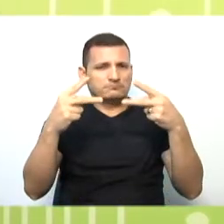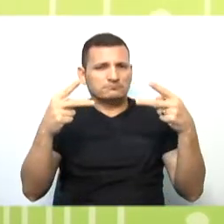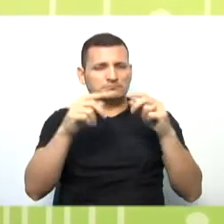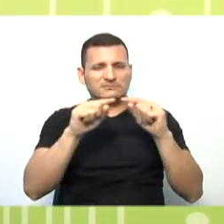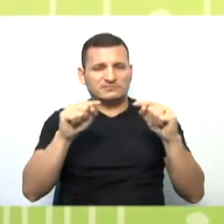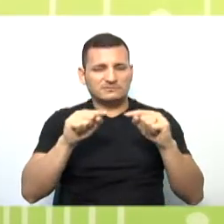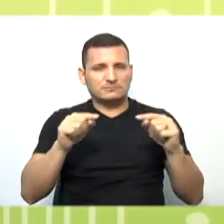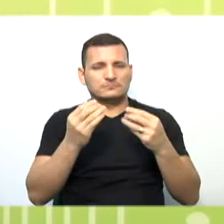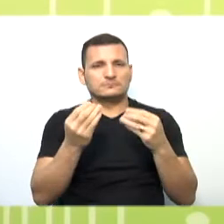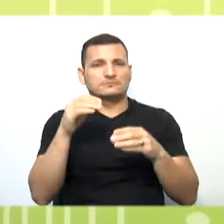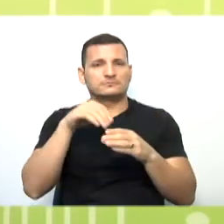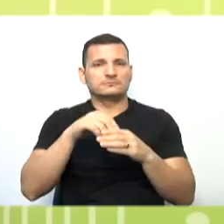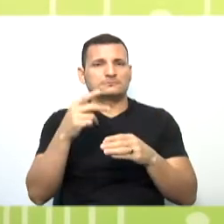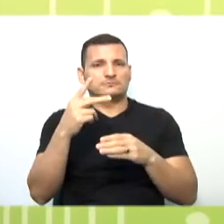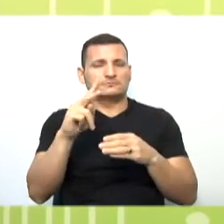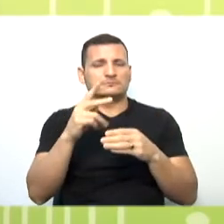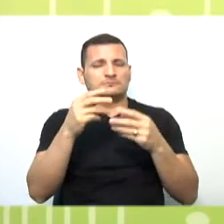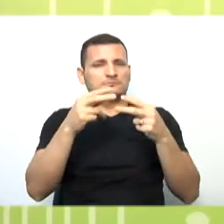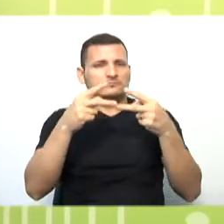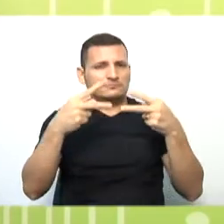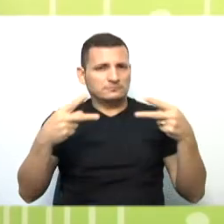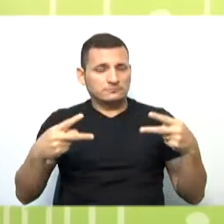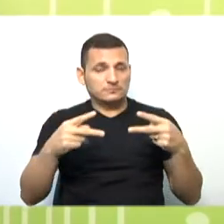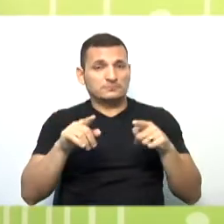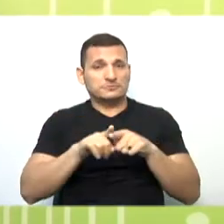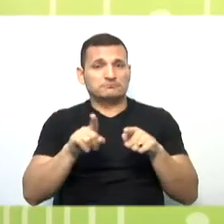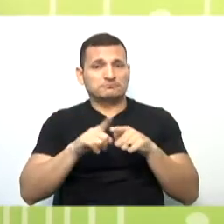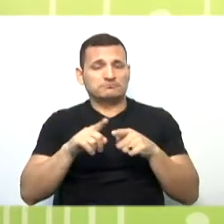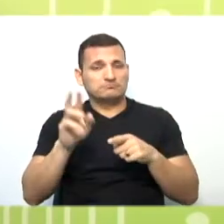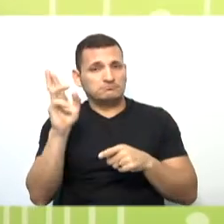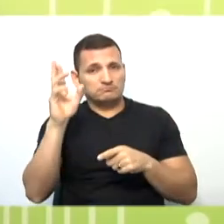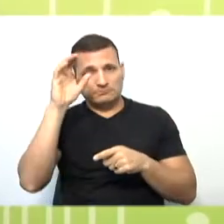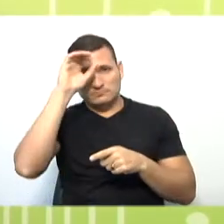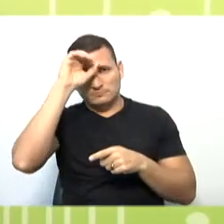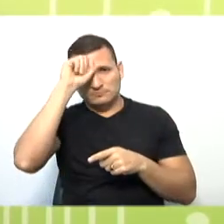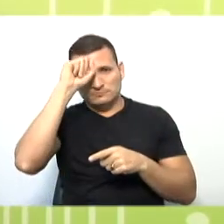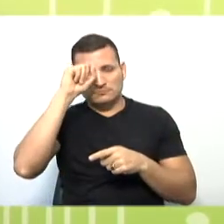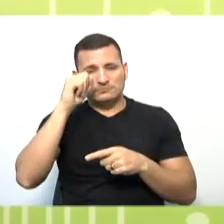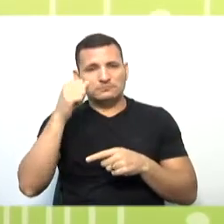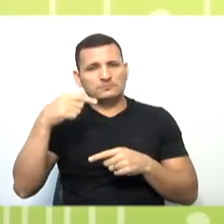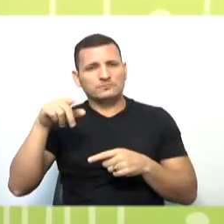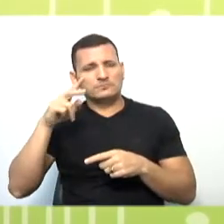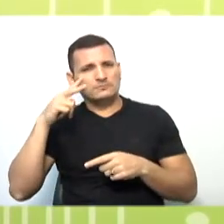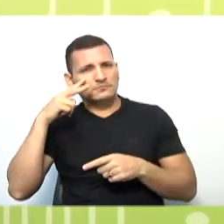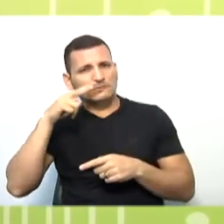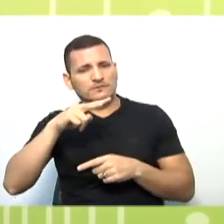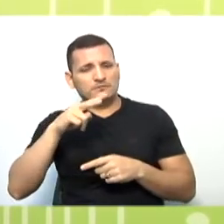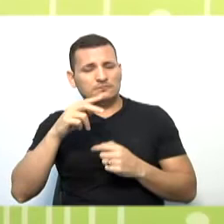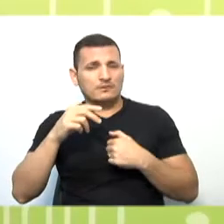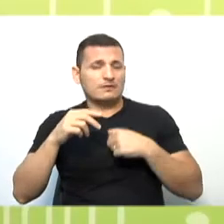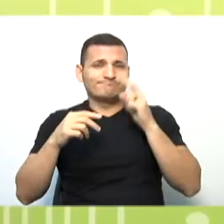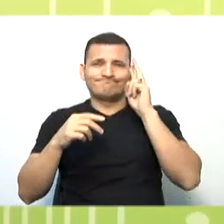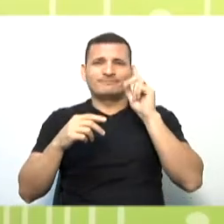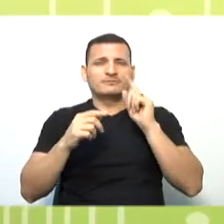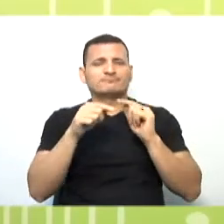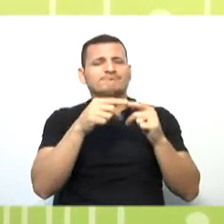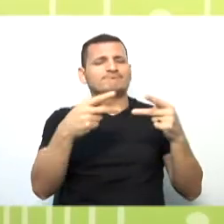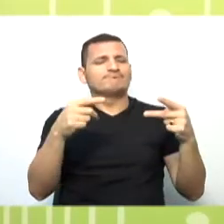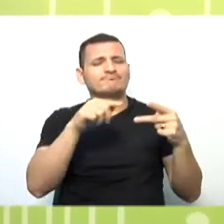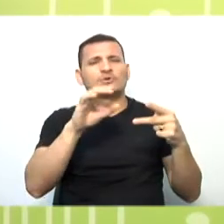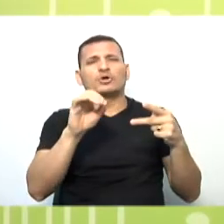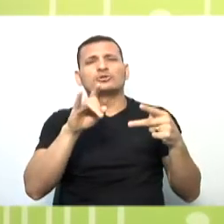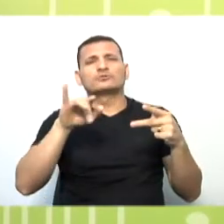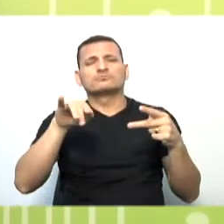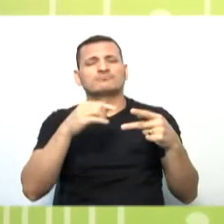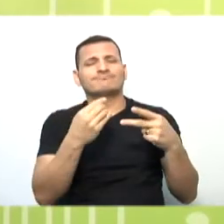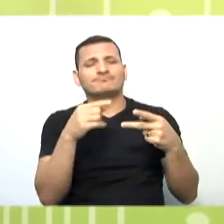vocês, principalmente para quem está aprendendo. Então, para você ver, eu não lembro para que serve esse código. Se